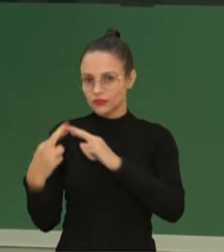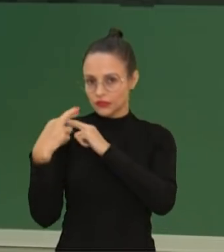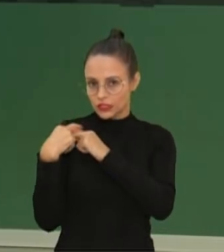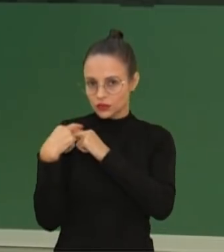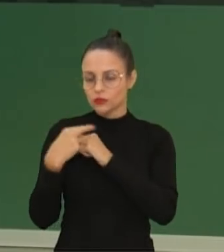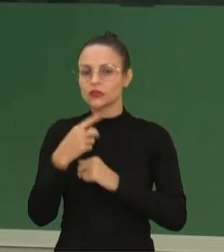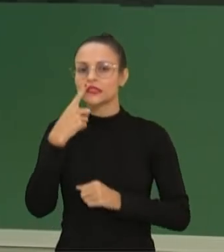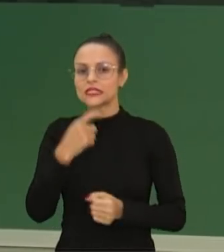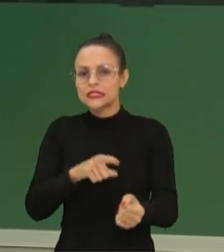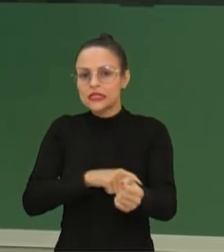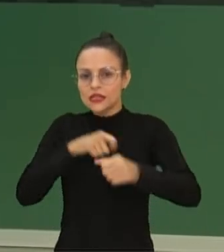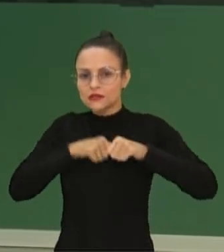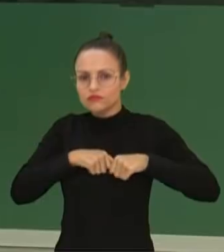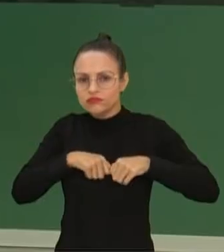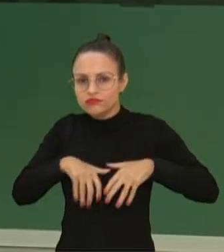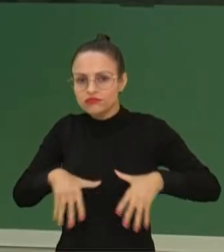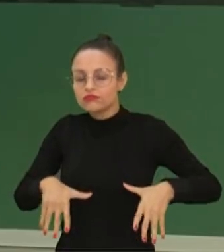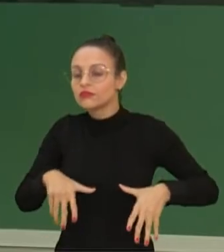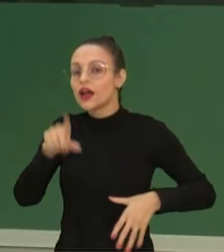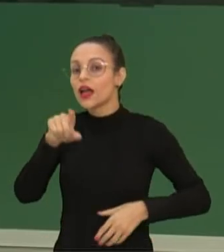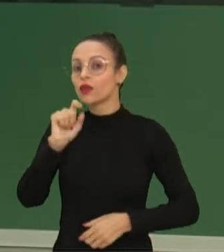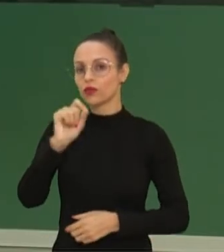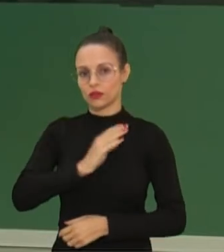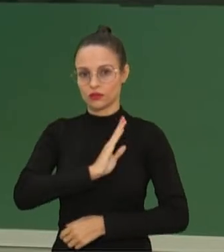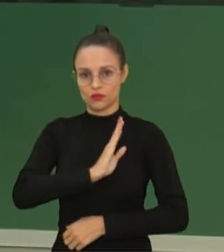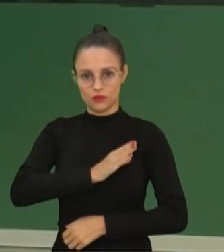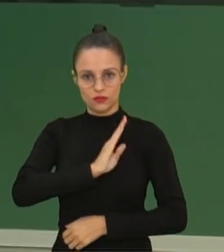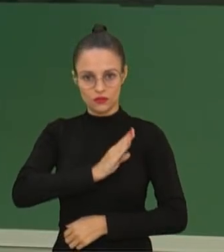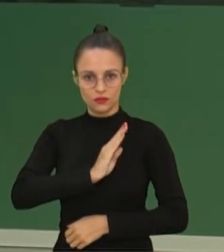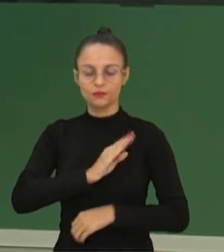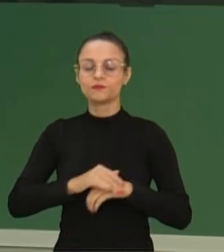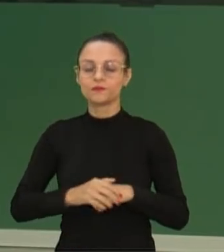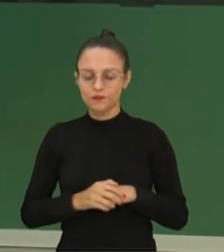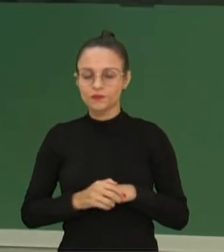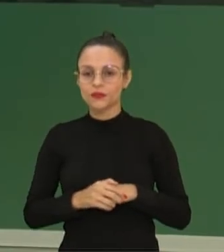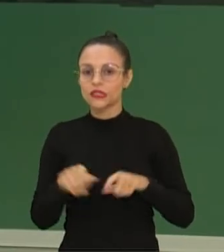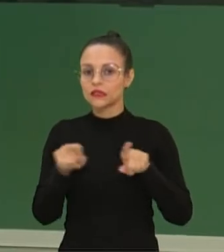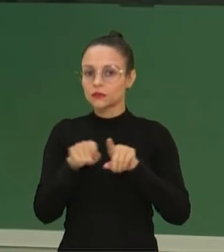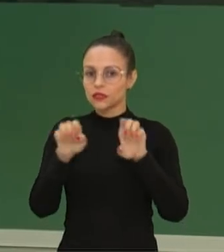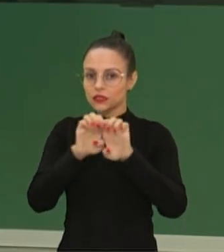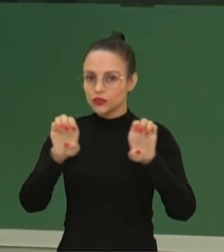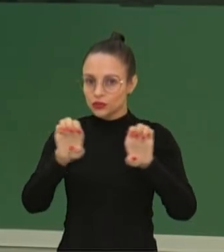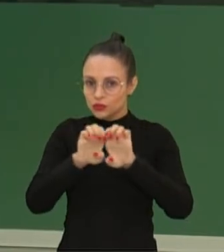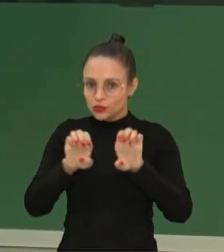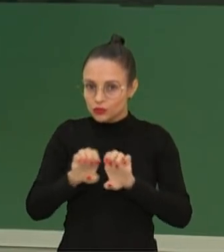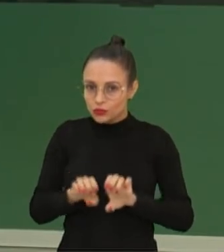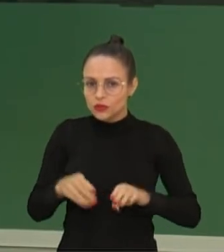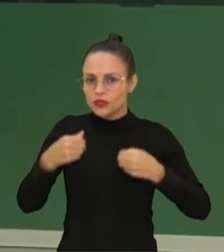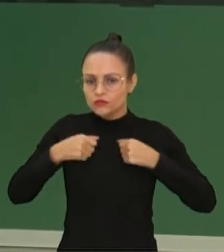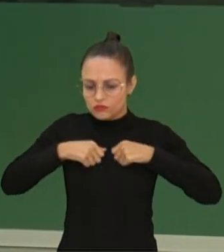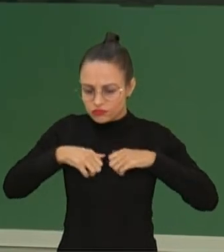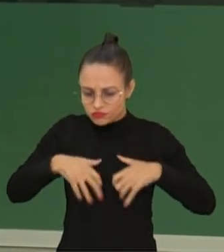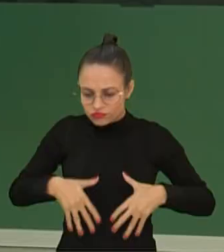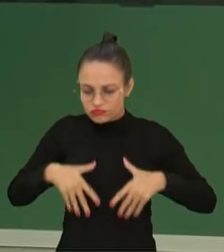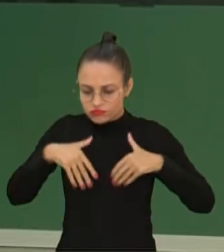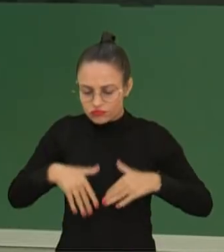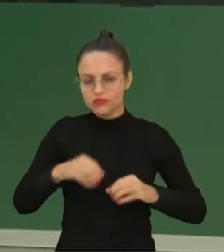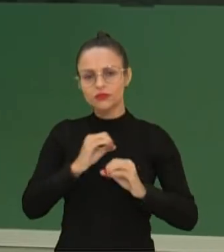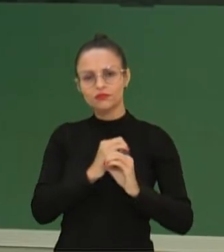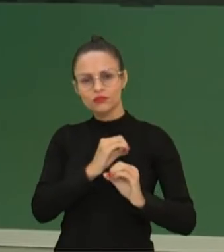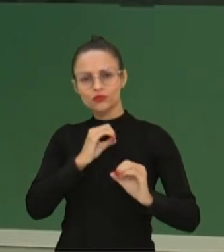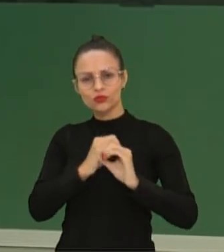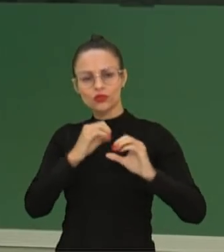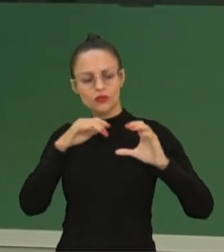a todas as partes do corpo. Este órgão é o coração. E pelas estruturas por onde o sangue circula, que são os